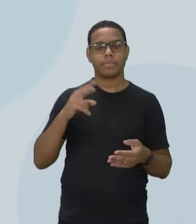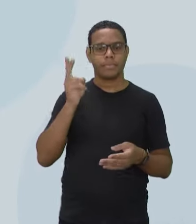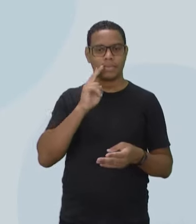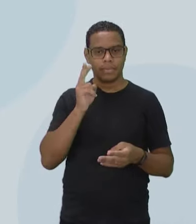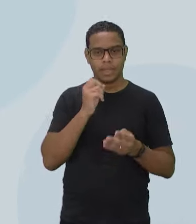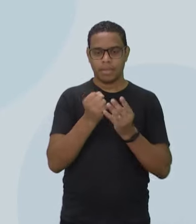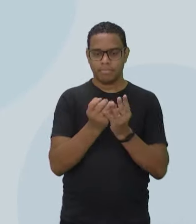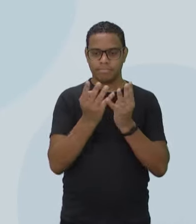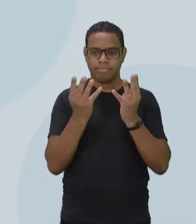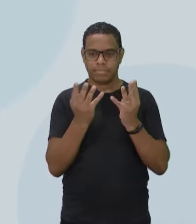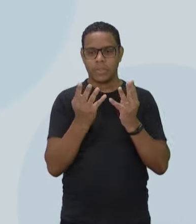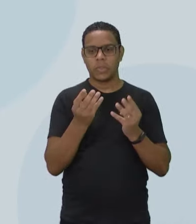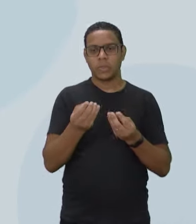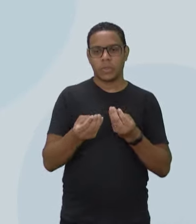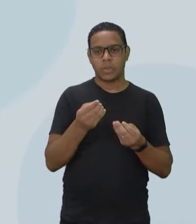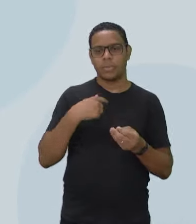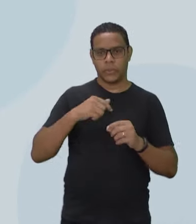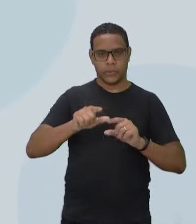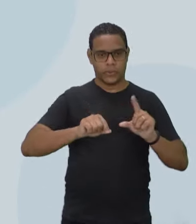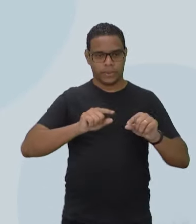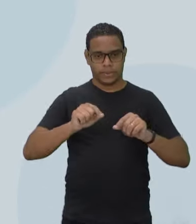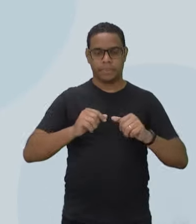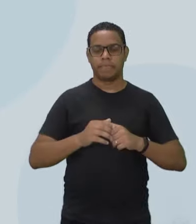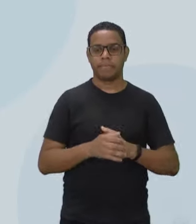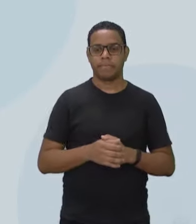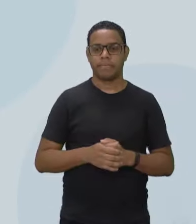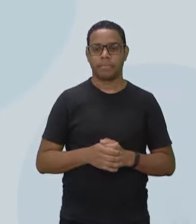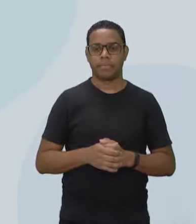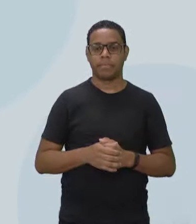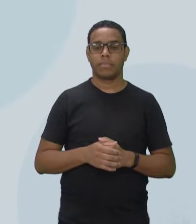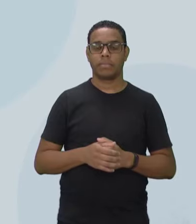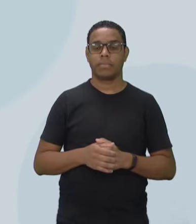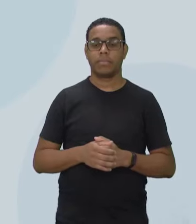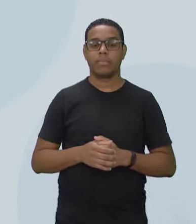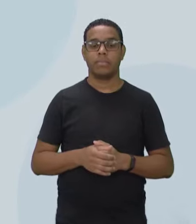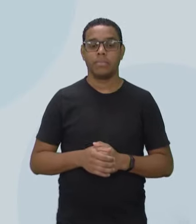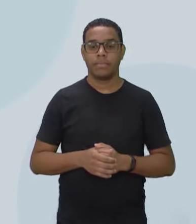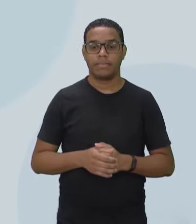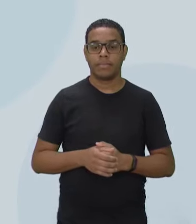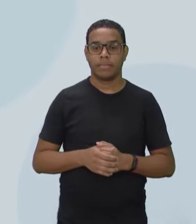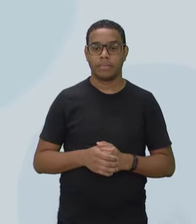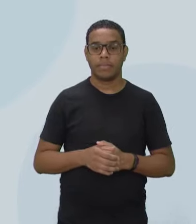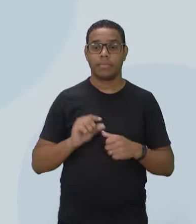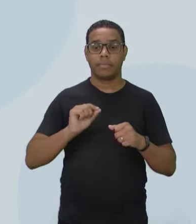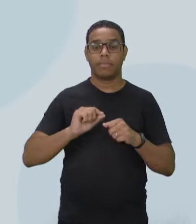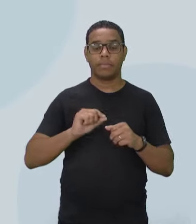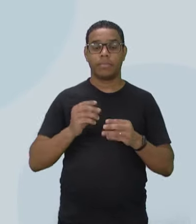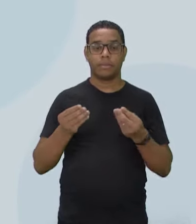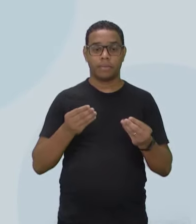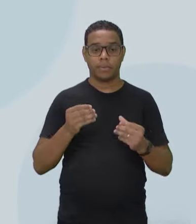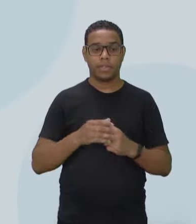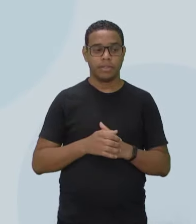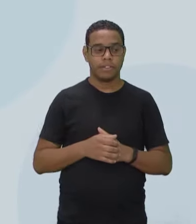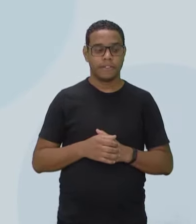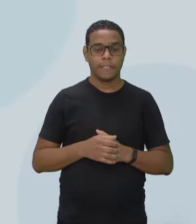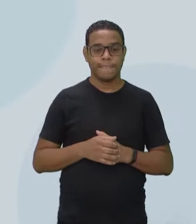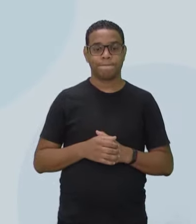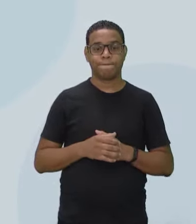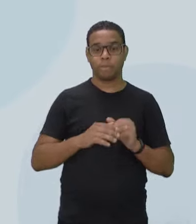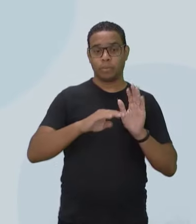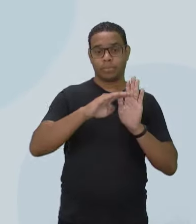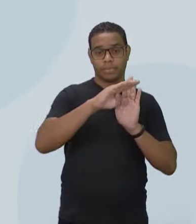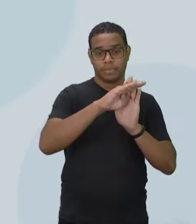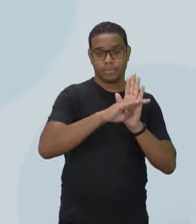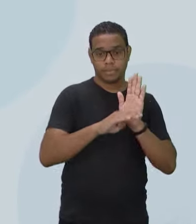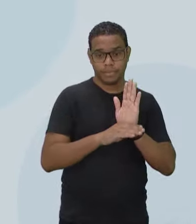com vocês, algumas delas eu selecionei, e organizar como, né, numa lista